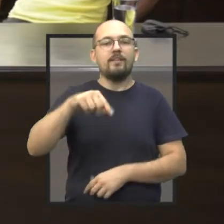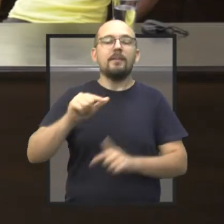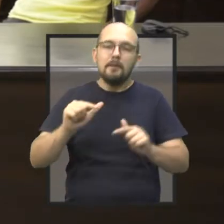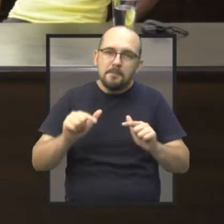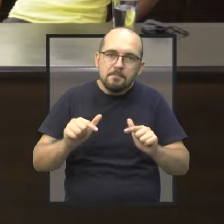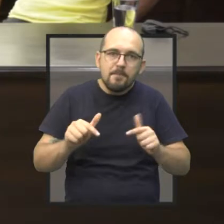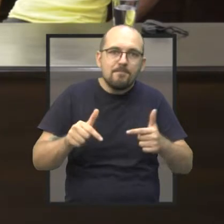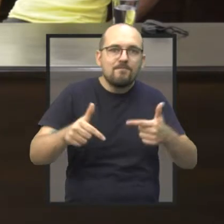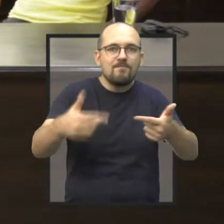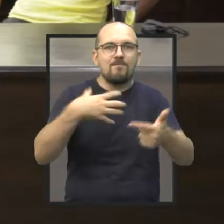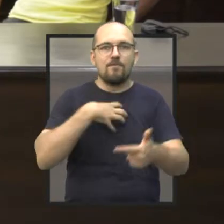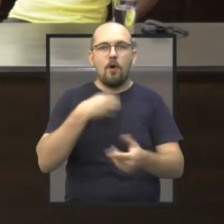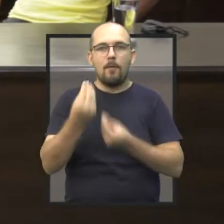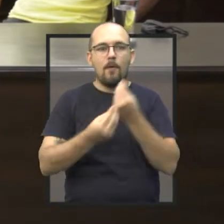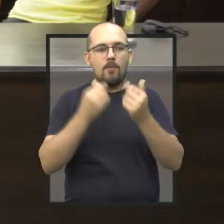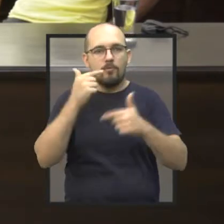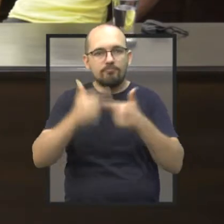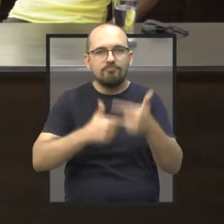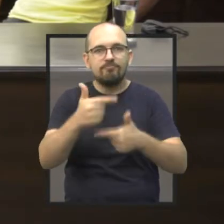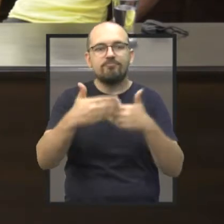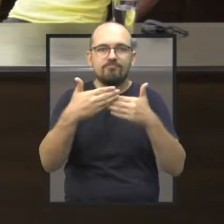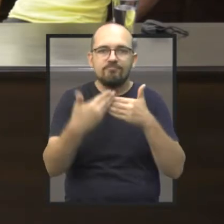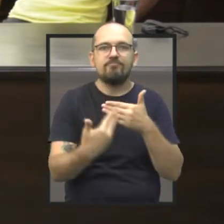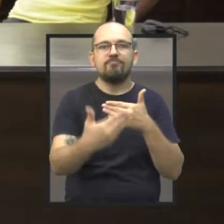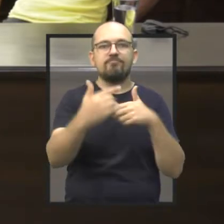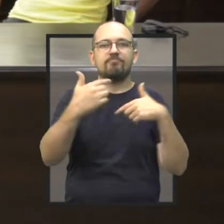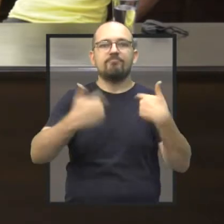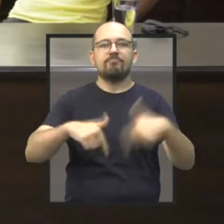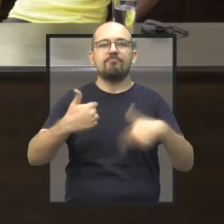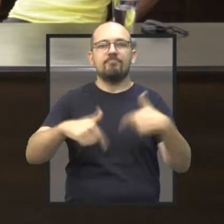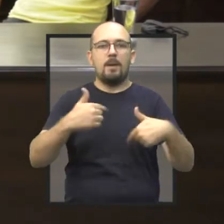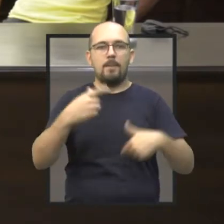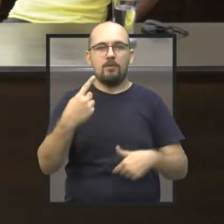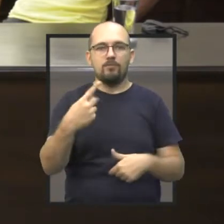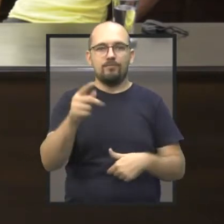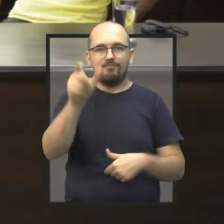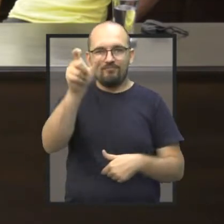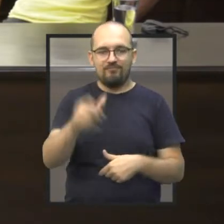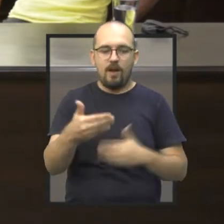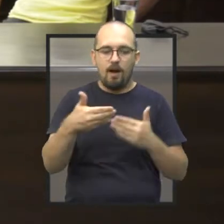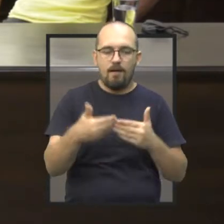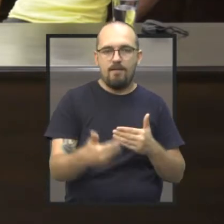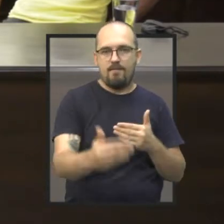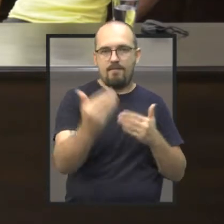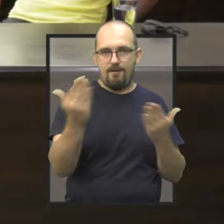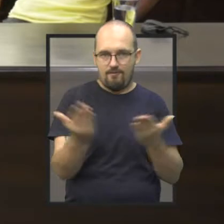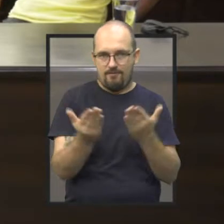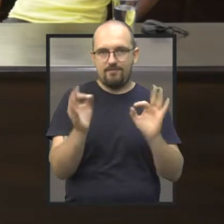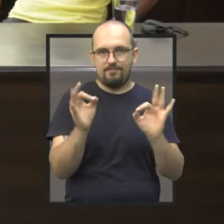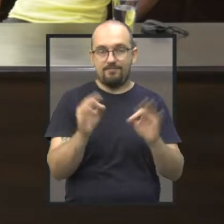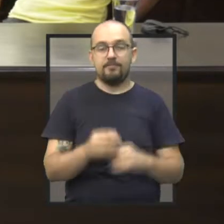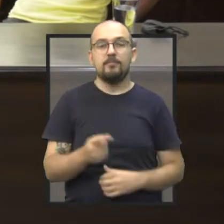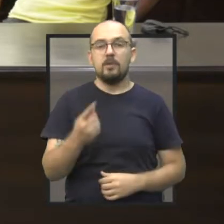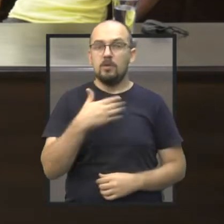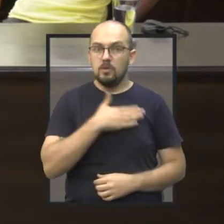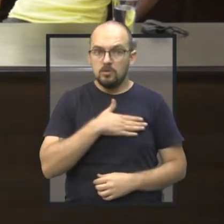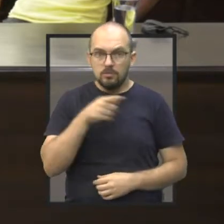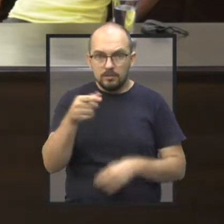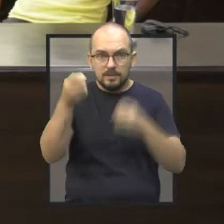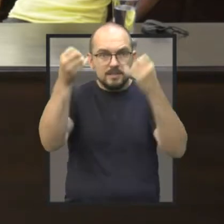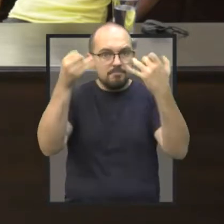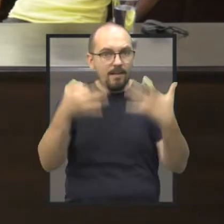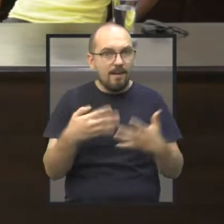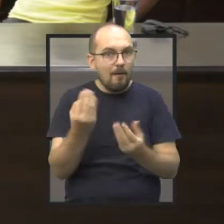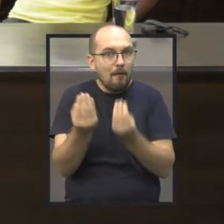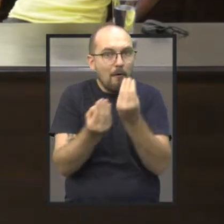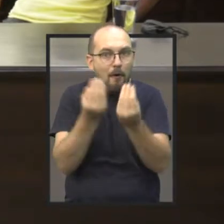como isso vai se dar e como será o desempenho e as atividades do senhor daqui em diante. Eu gostaria que o senhor falasse um